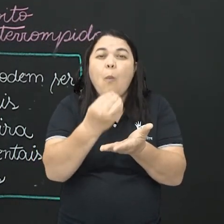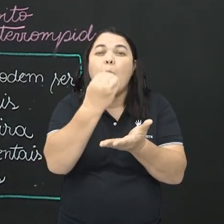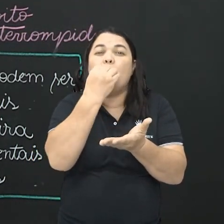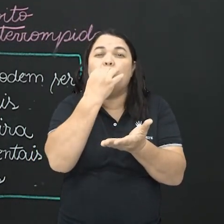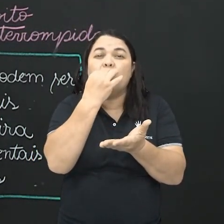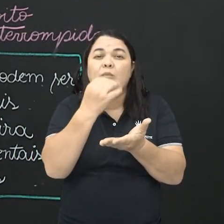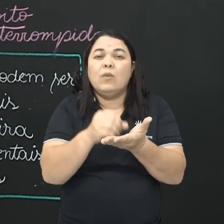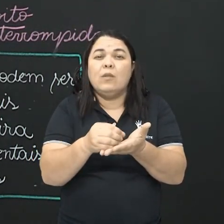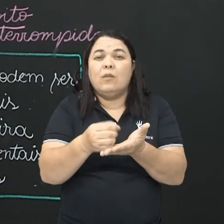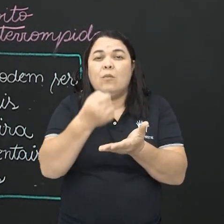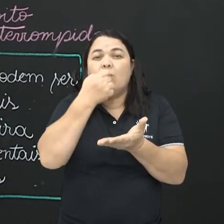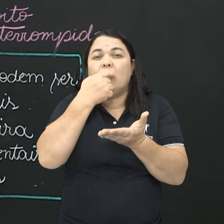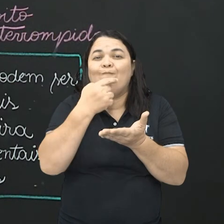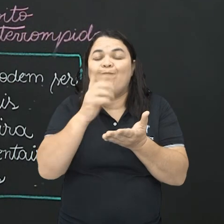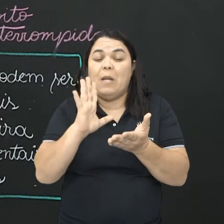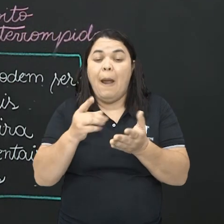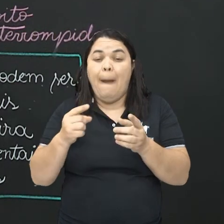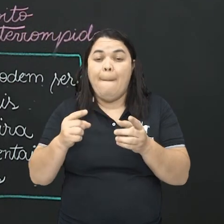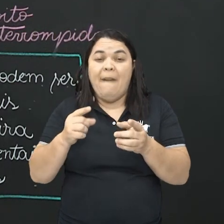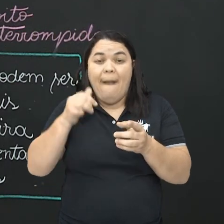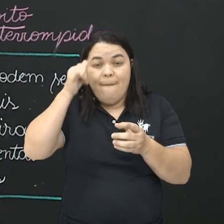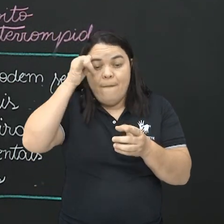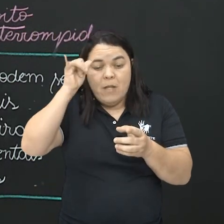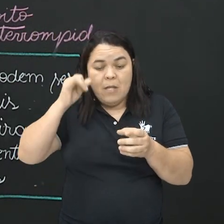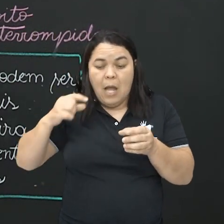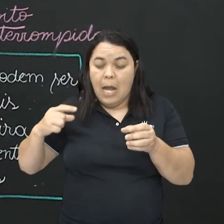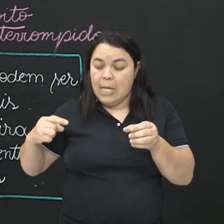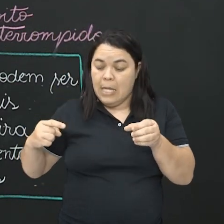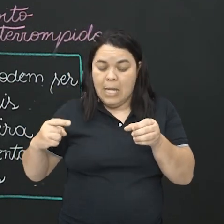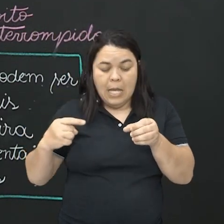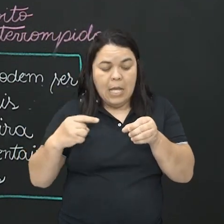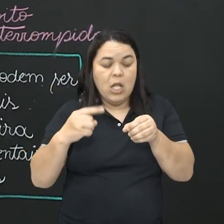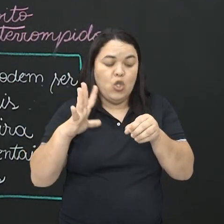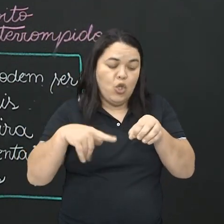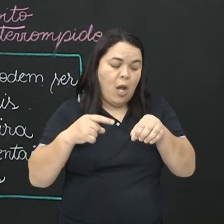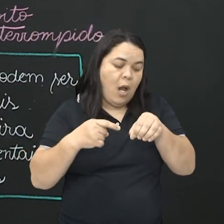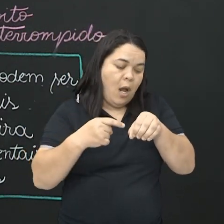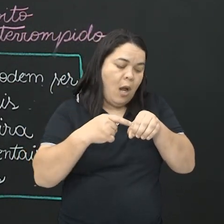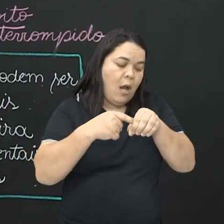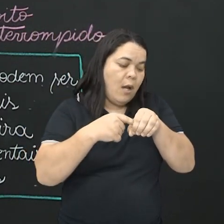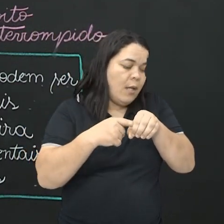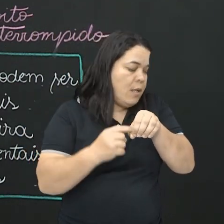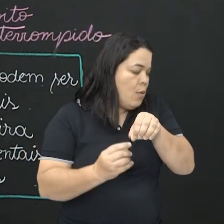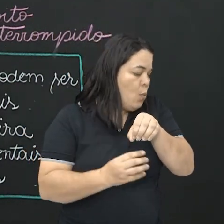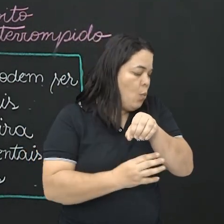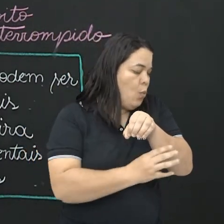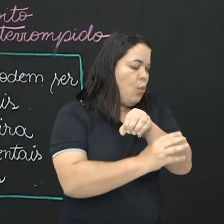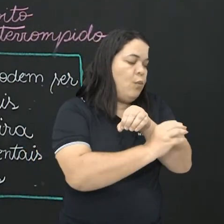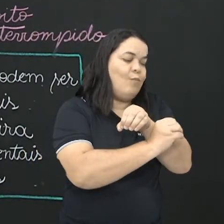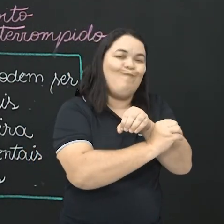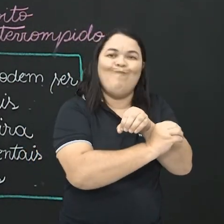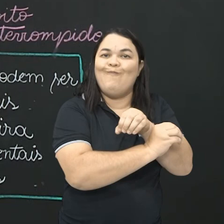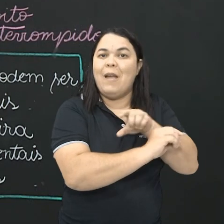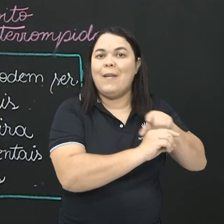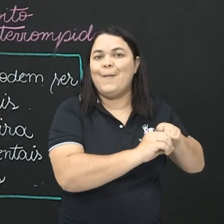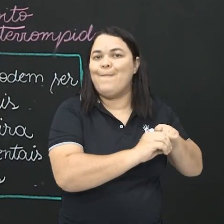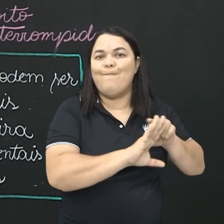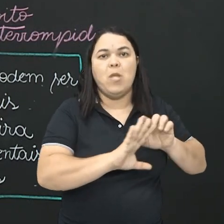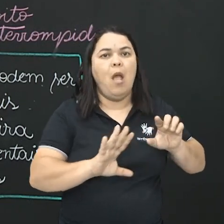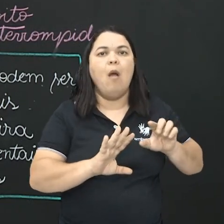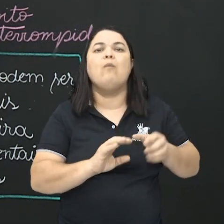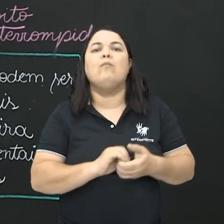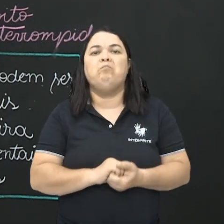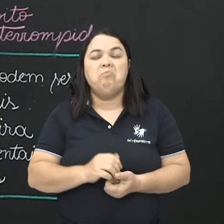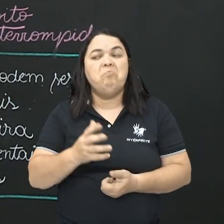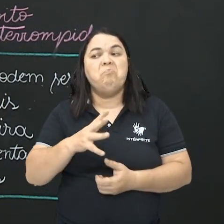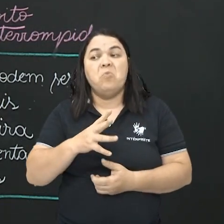ocorra, então, o encontro do espermatozoide com o óvulo. Alguns dados mostram que muitas mulheres têm usado esses métodos